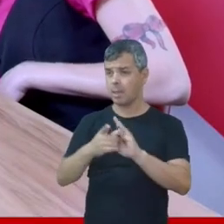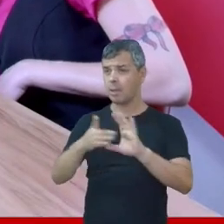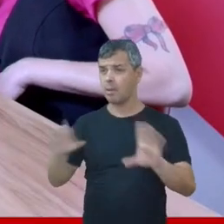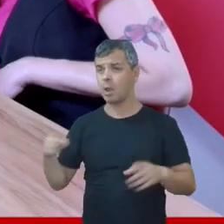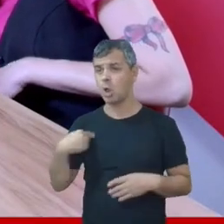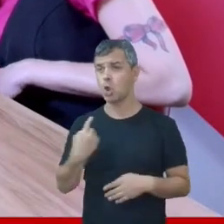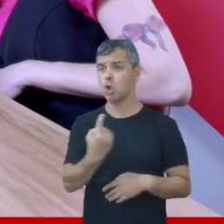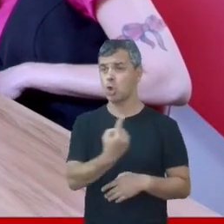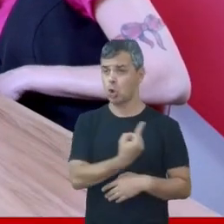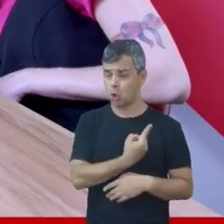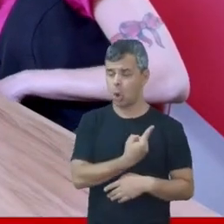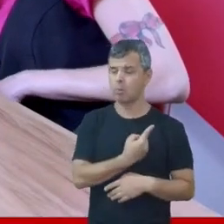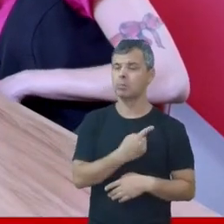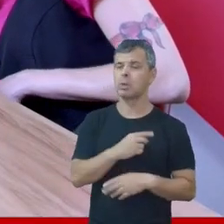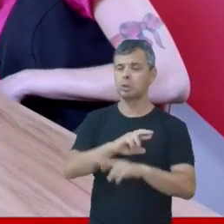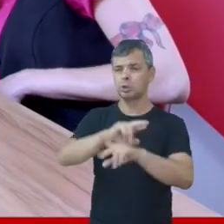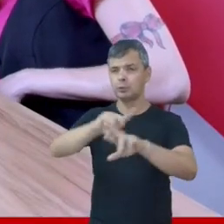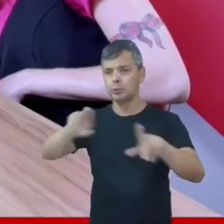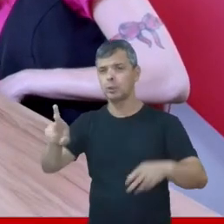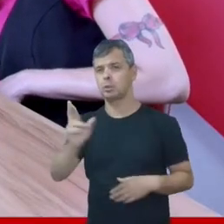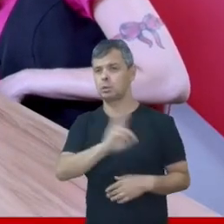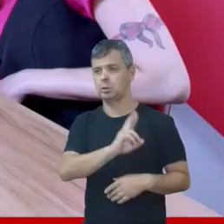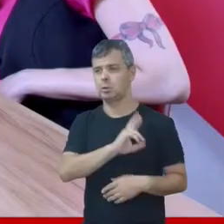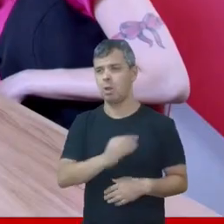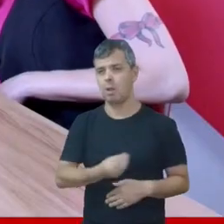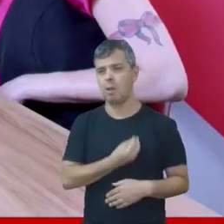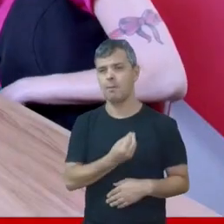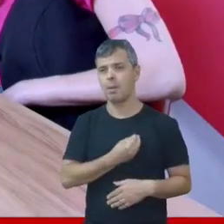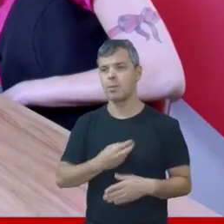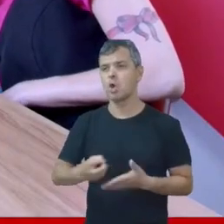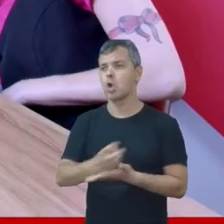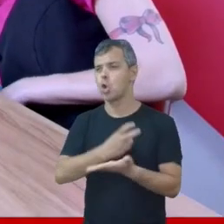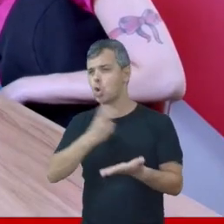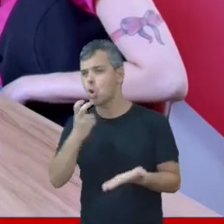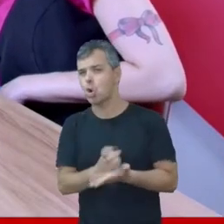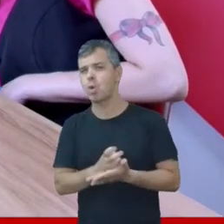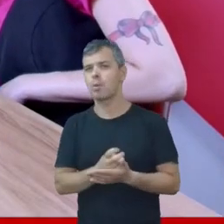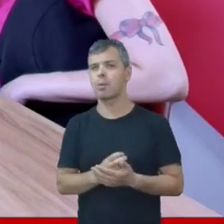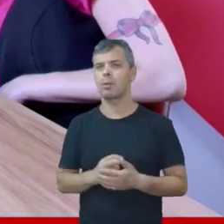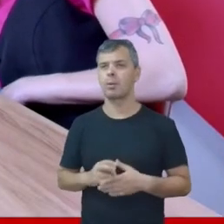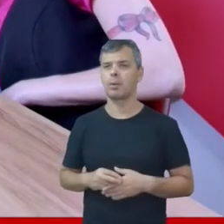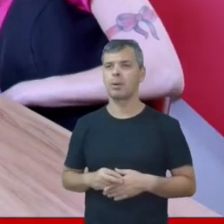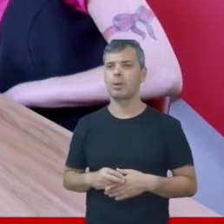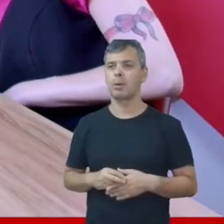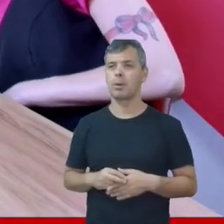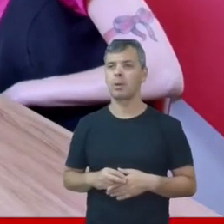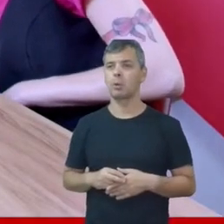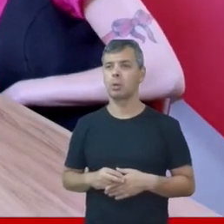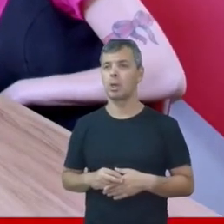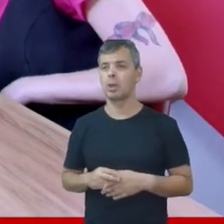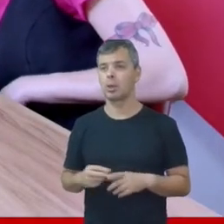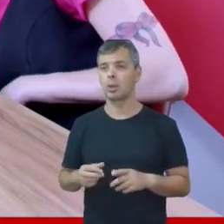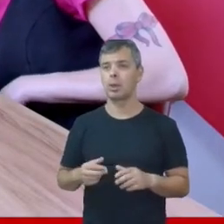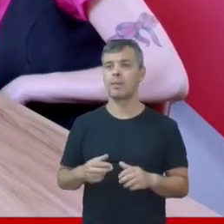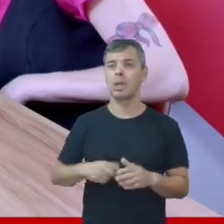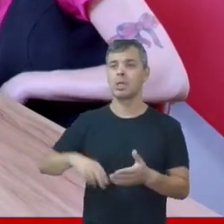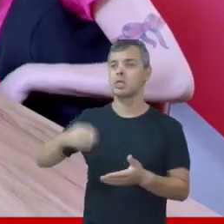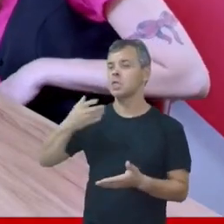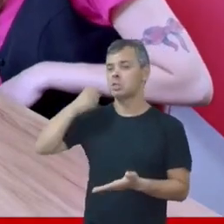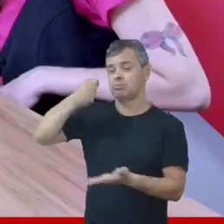nós somos um país interreligioso. E viva a democracia, né, gente? Sem anistia pros golpistas, tá? É importante sempre falar. Anistia, ditadura